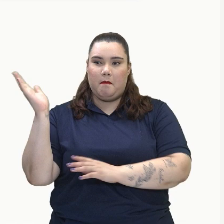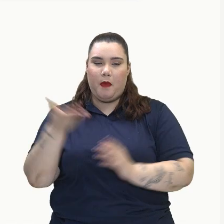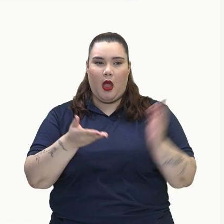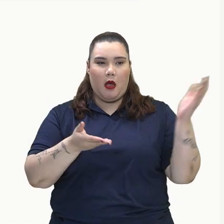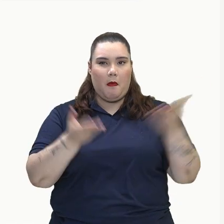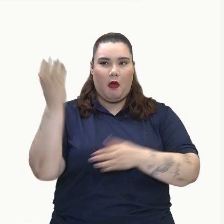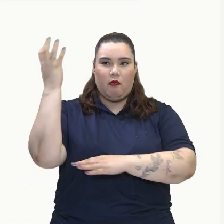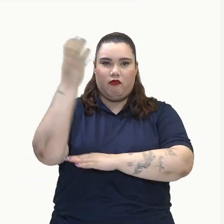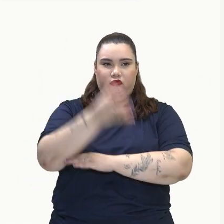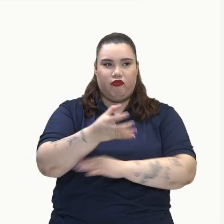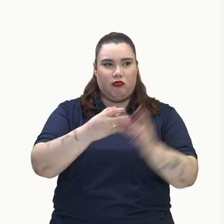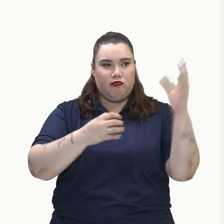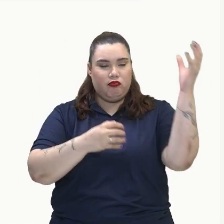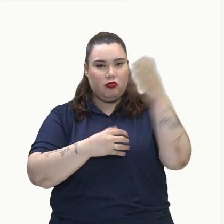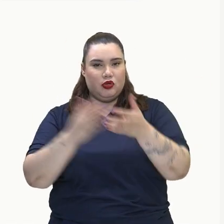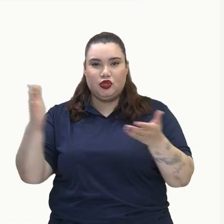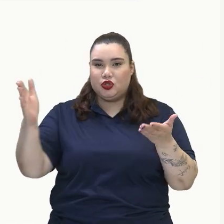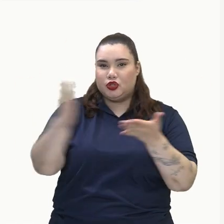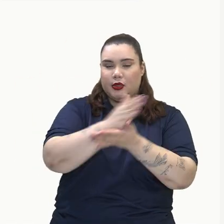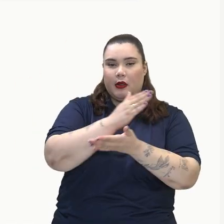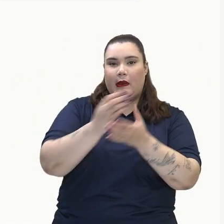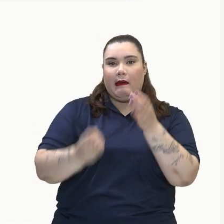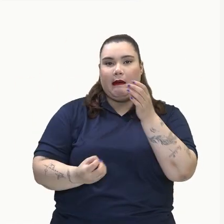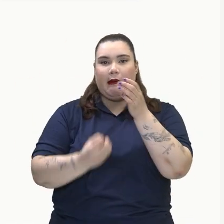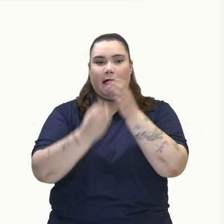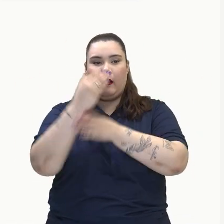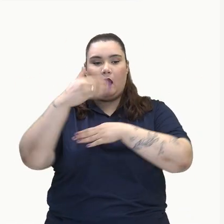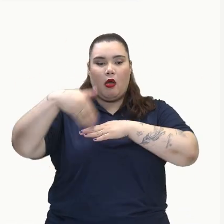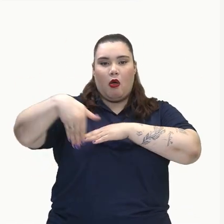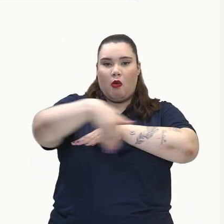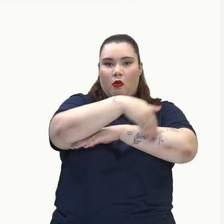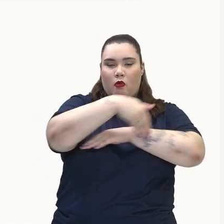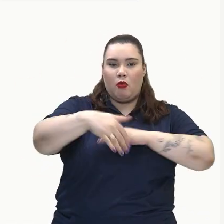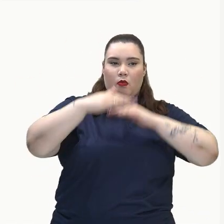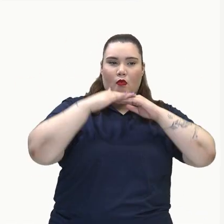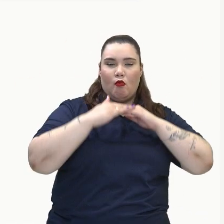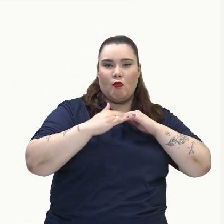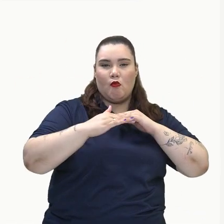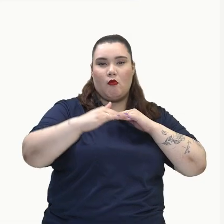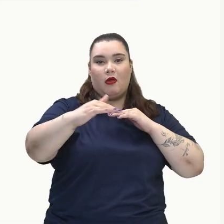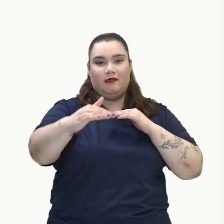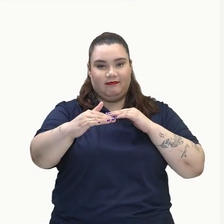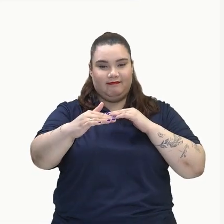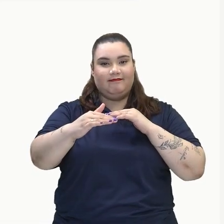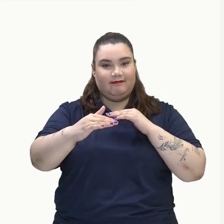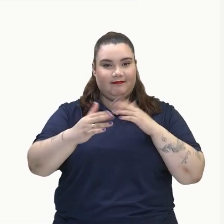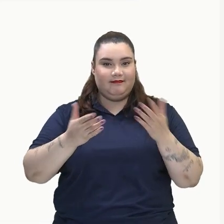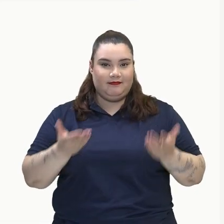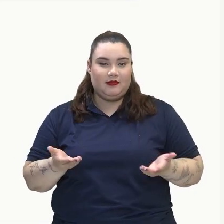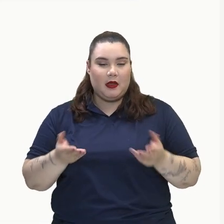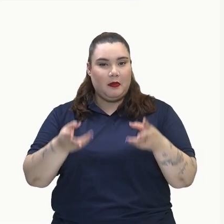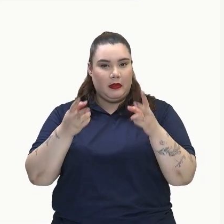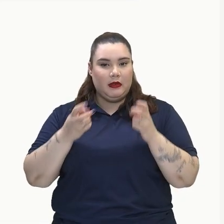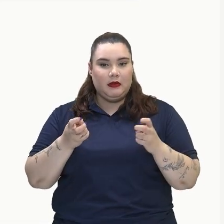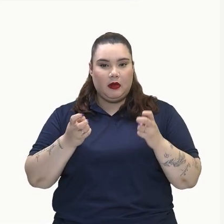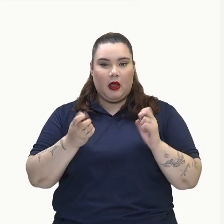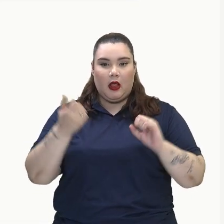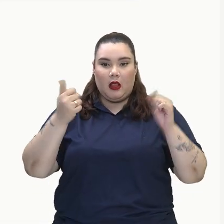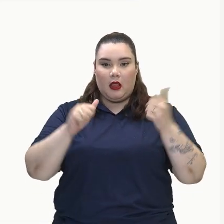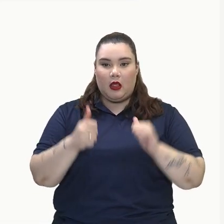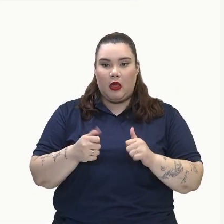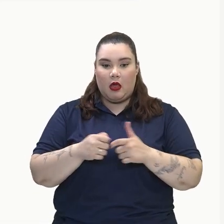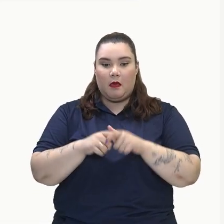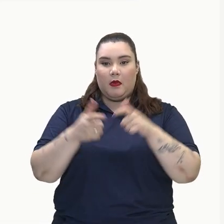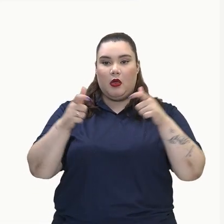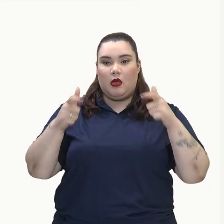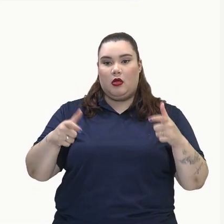tem estradas, há um maior nível de desmatamento. Se a gente puder também analisar aonde está a maior parte